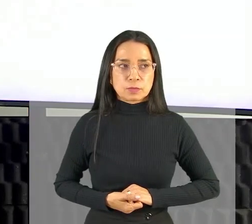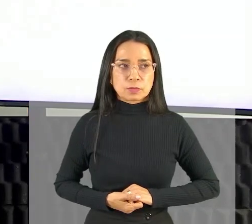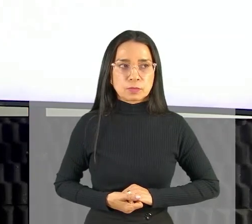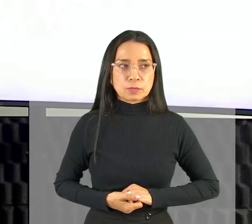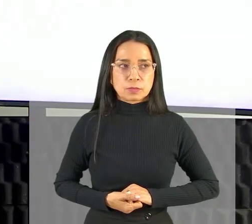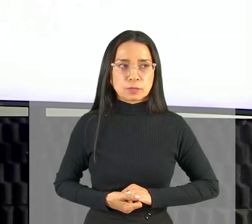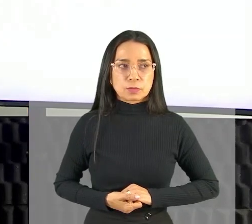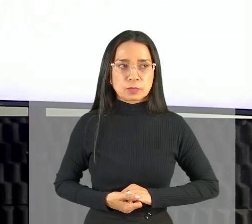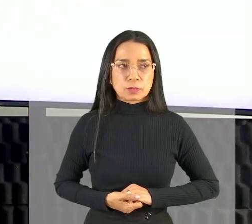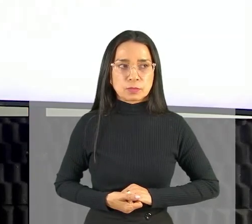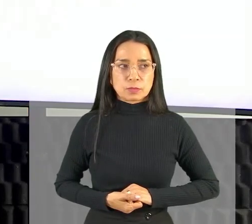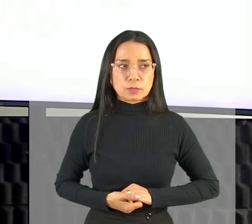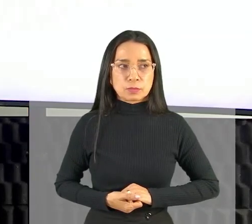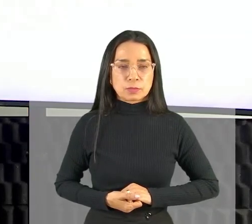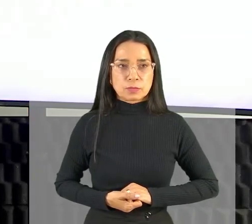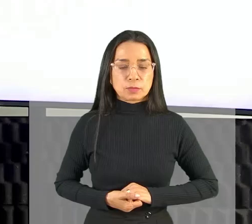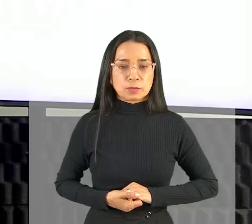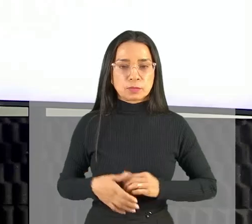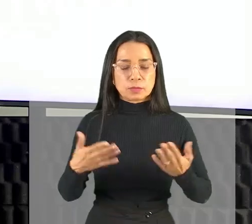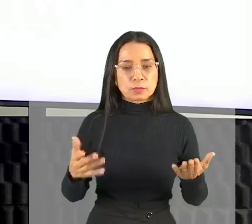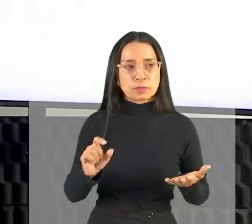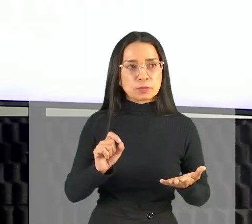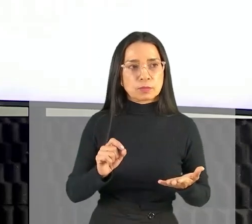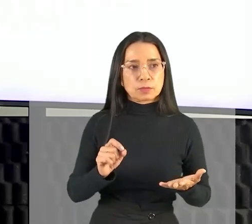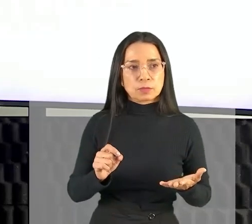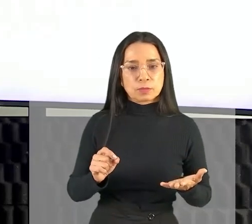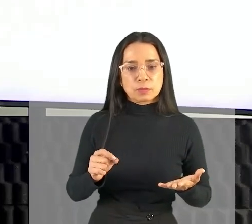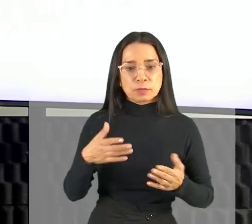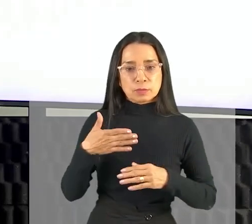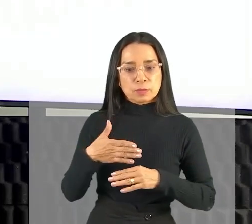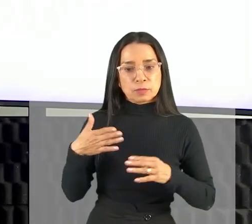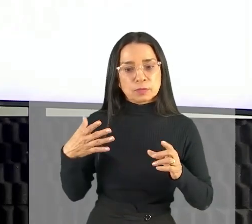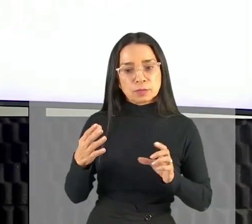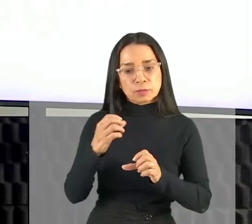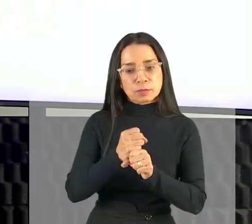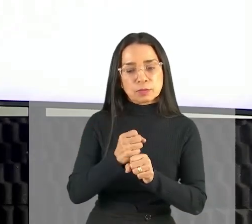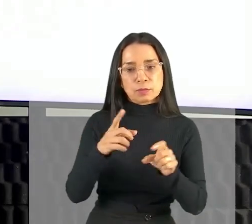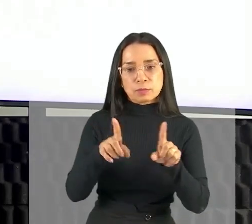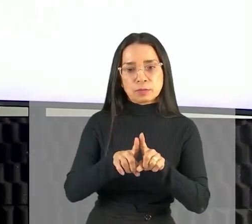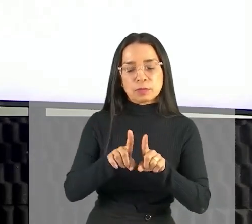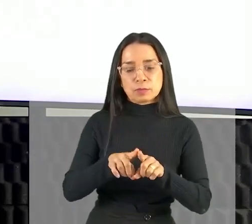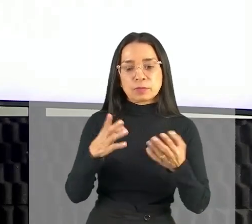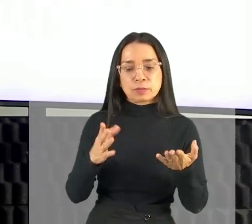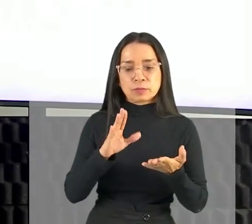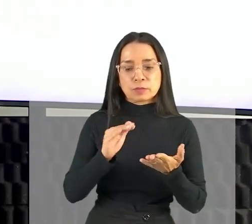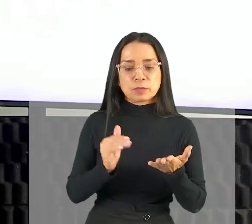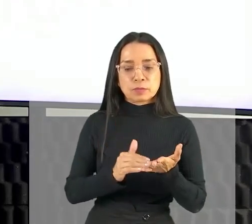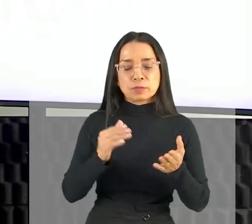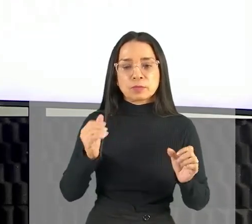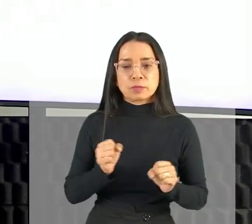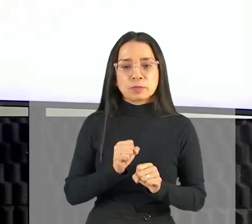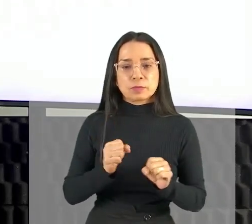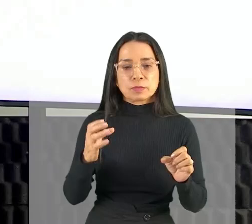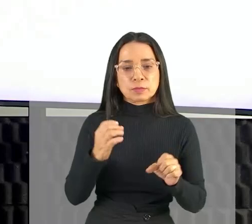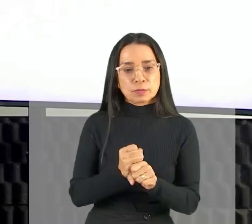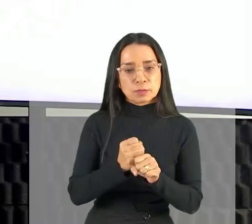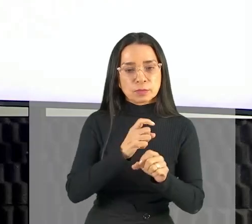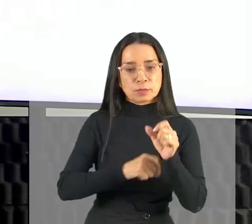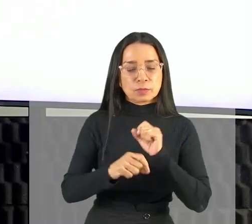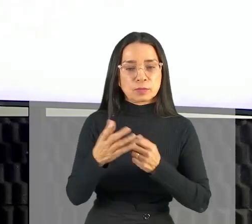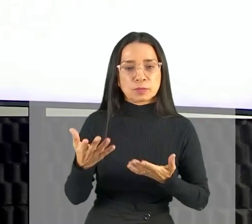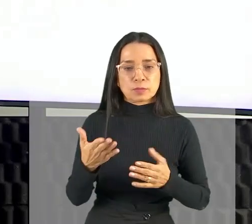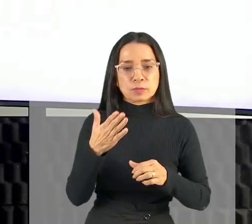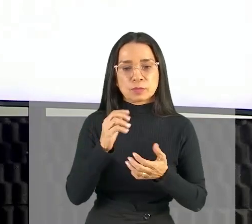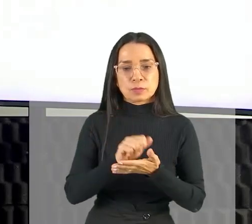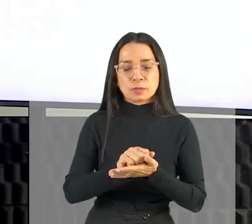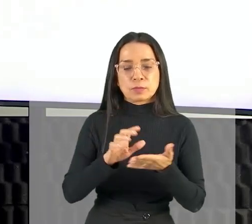eh sendo fêmea né então isso entra na conta também toda vez que encontra eh em